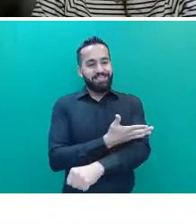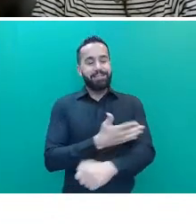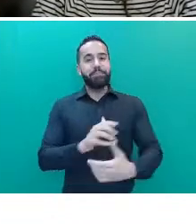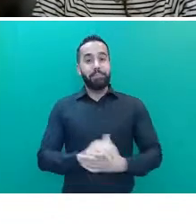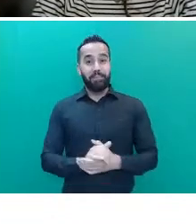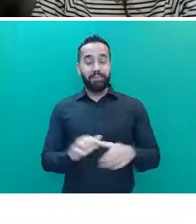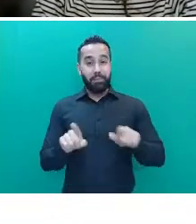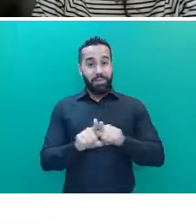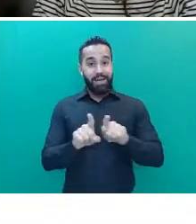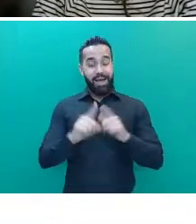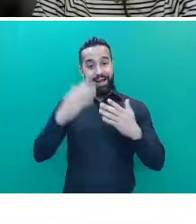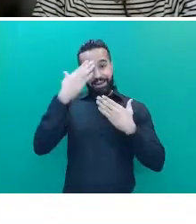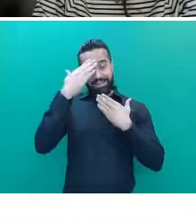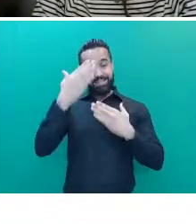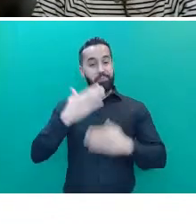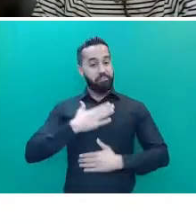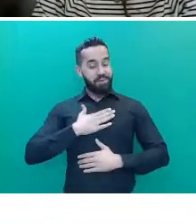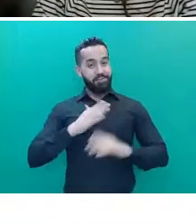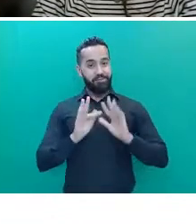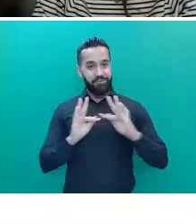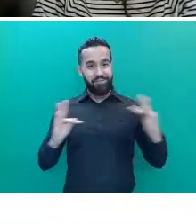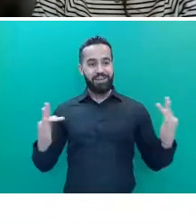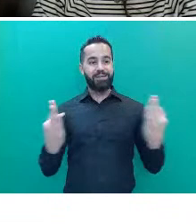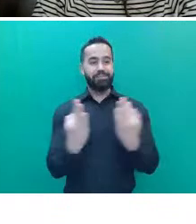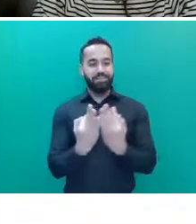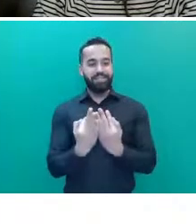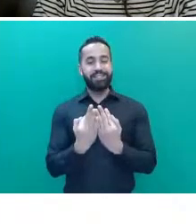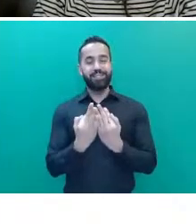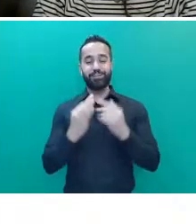também agradecer a minha família, eu